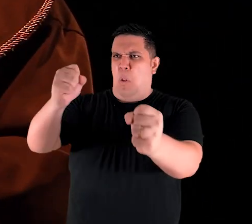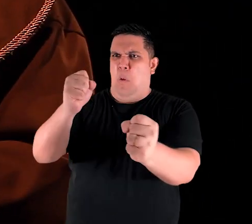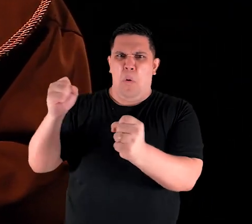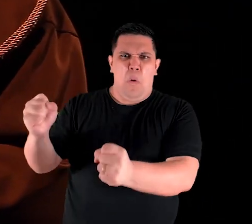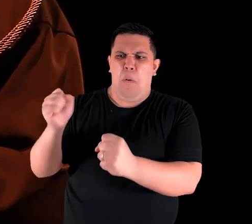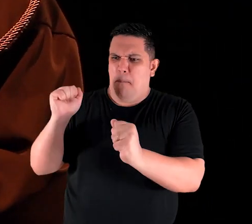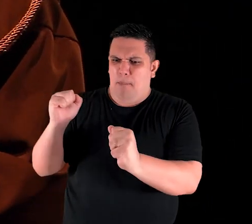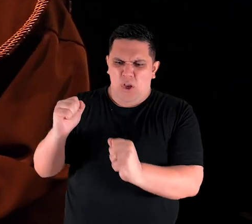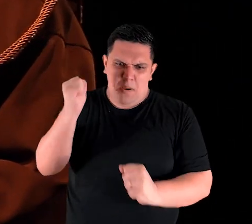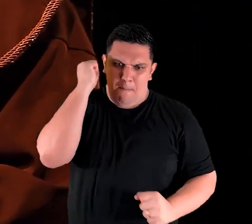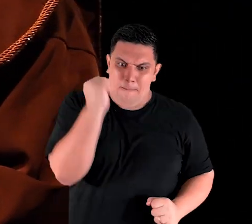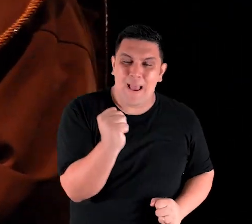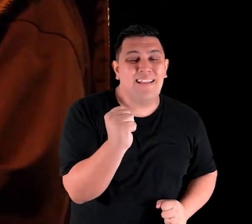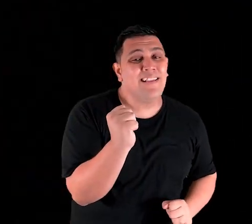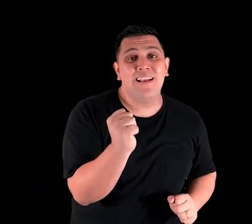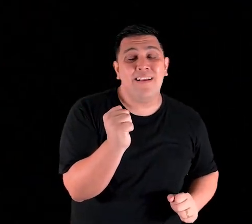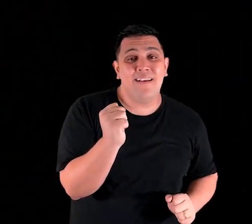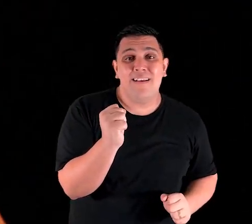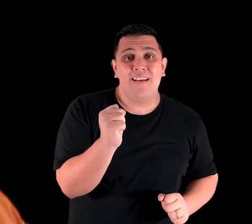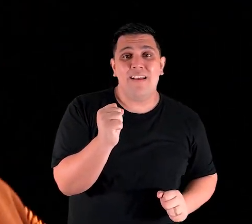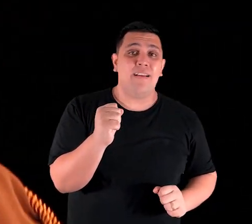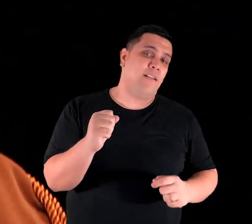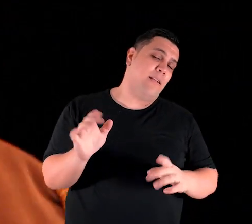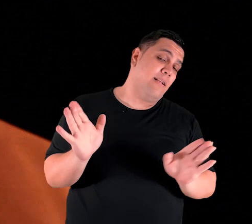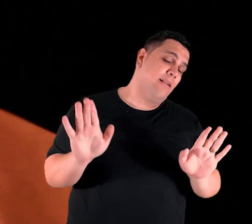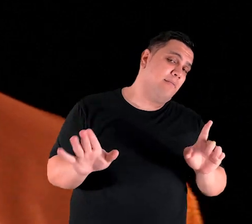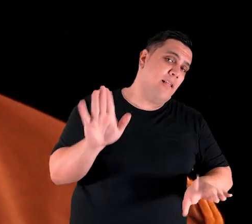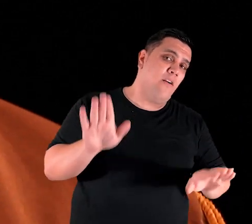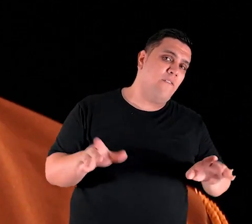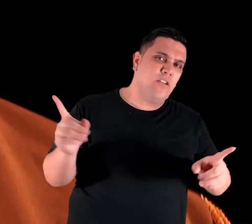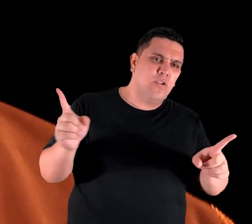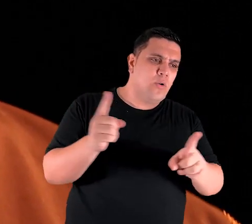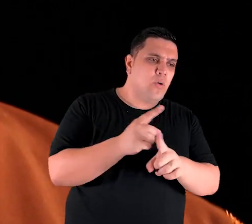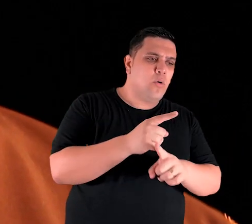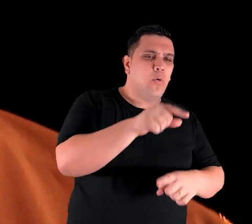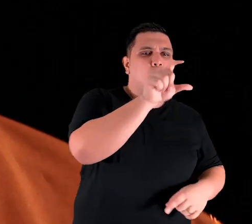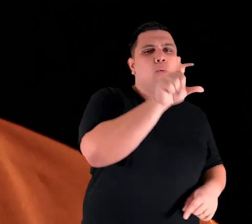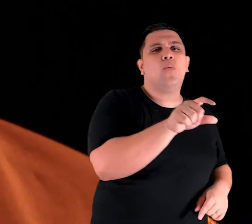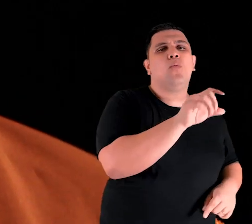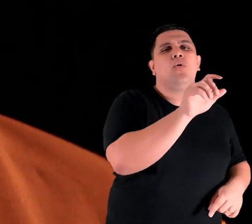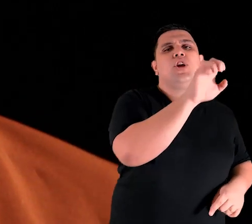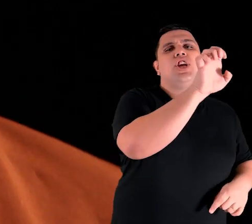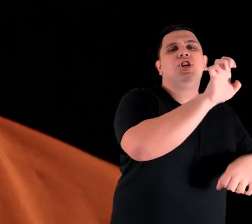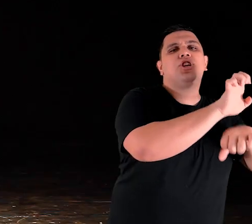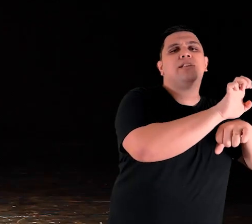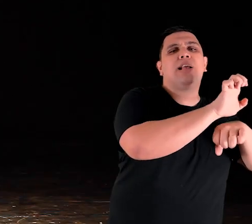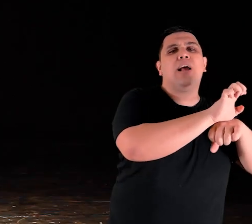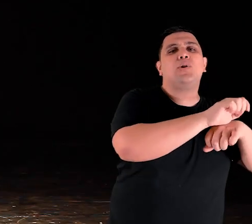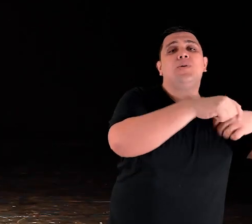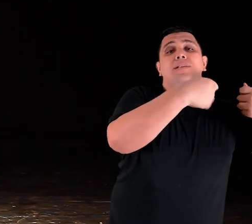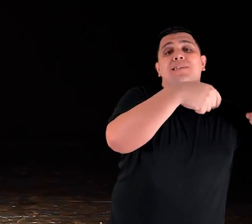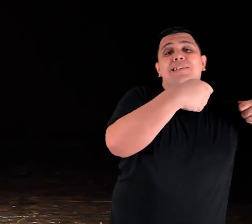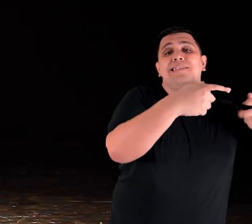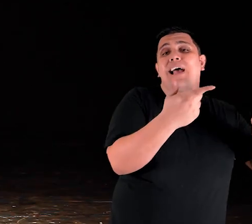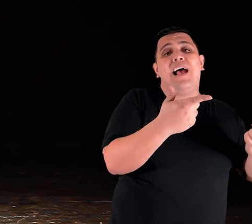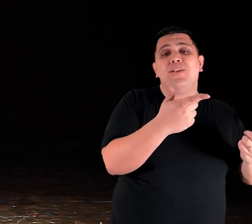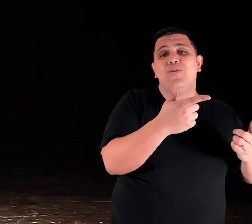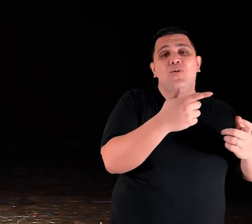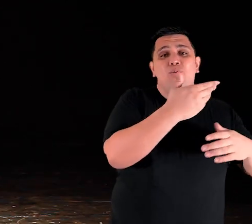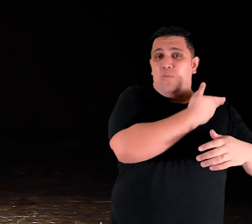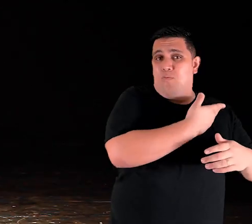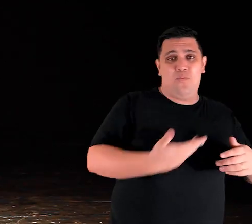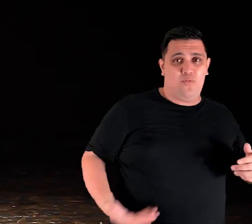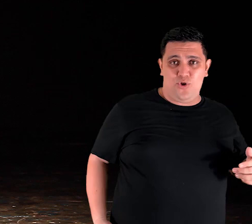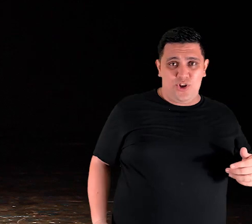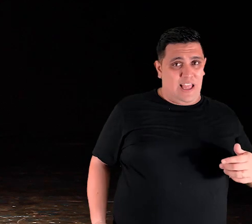pisar e até matar, que tal um Estado necessário, também pode ser